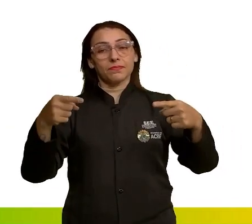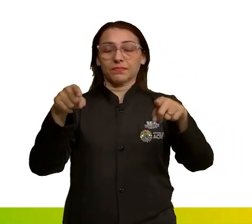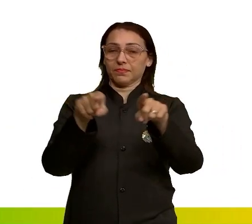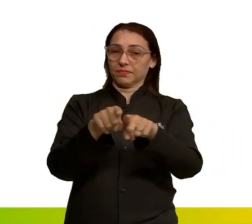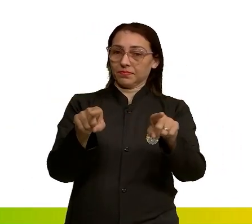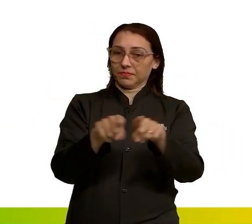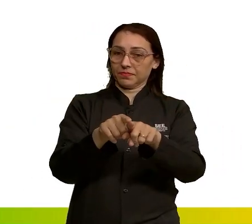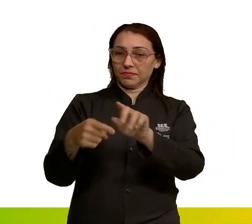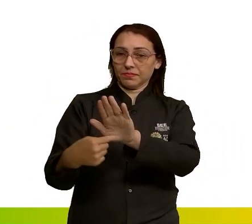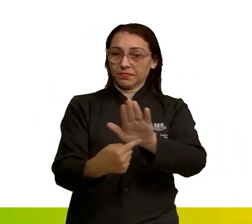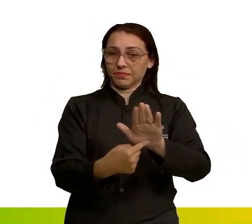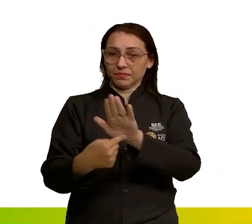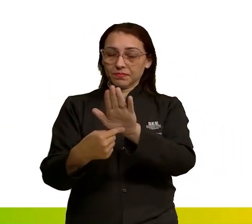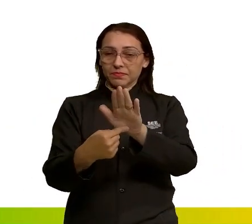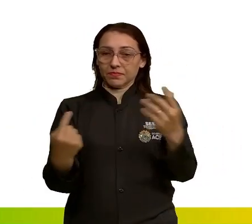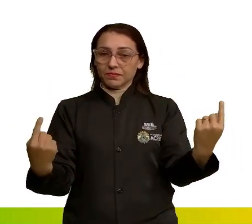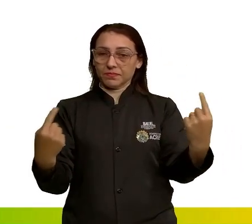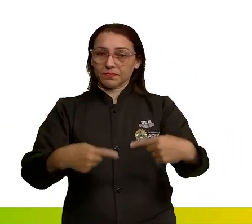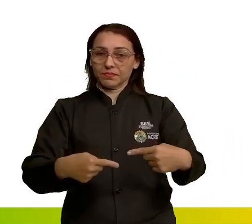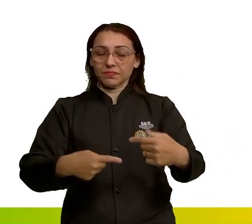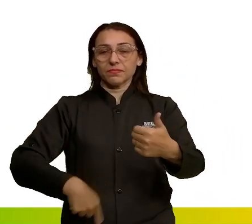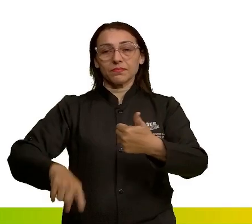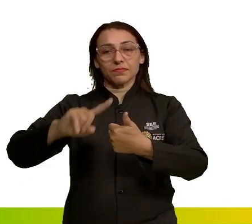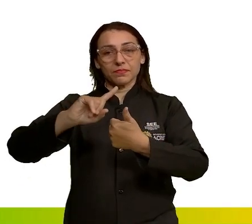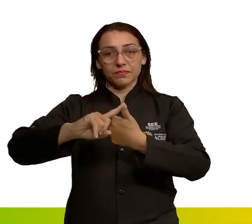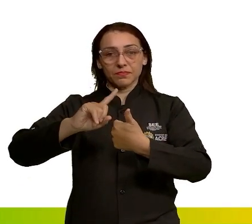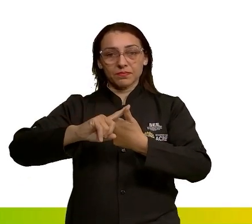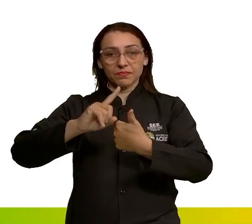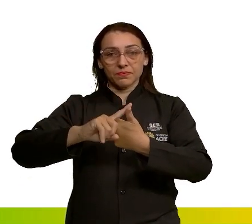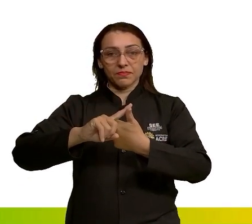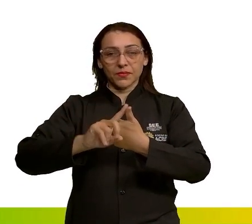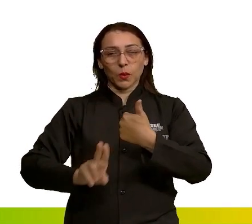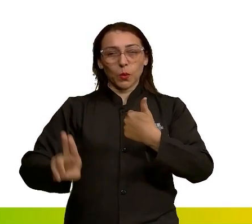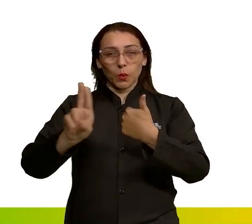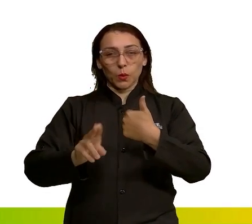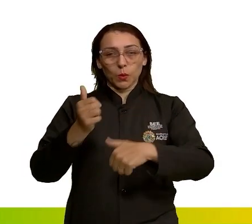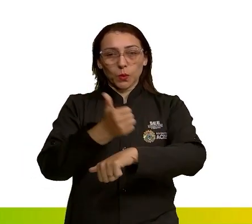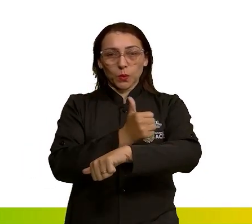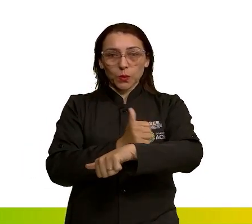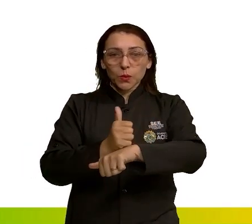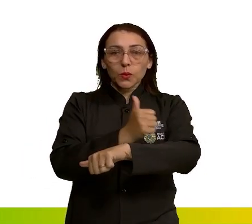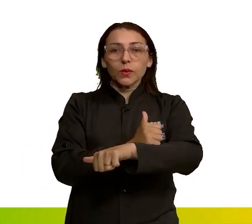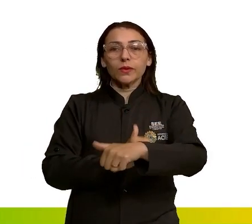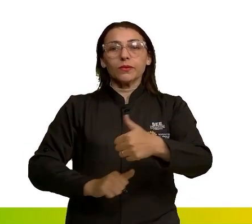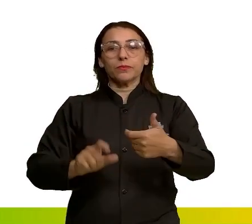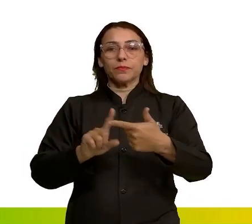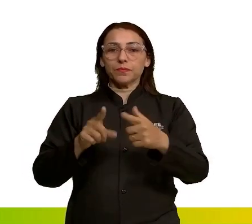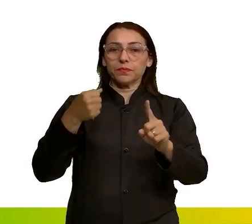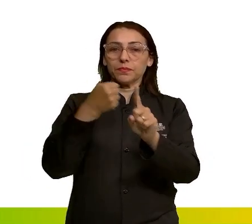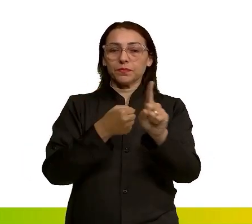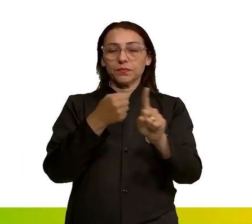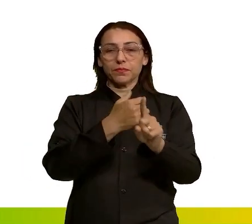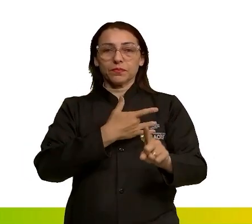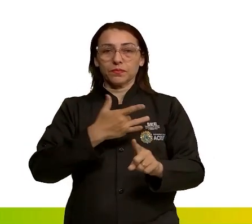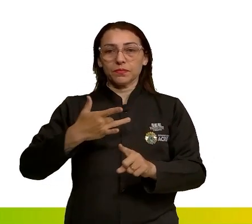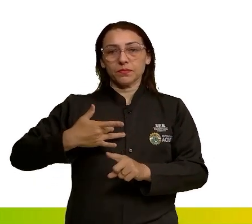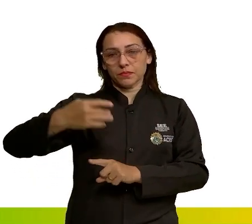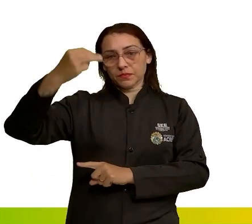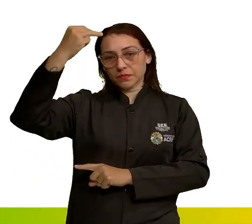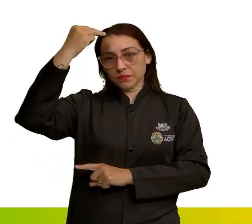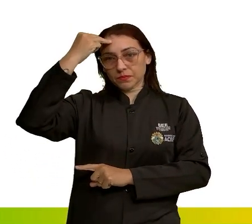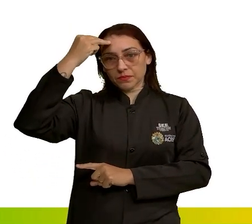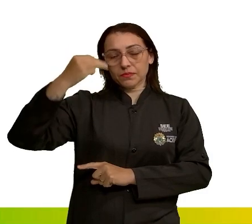também apresenta desafios como uso excessivo e seus impactos